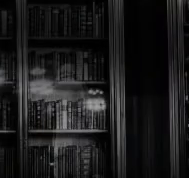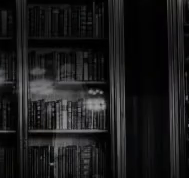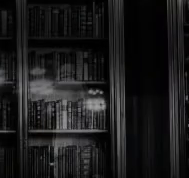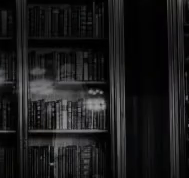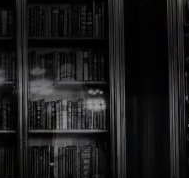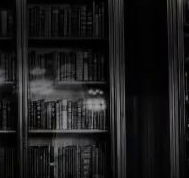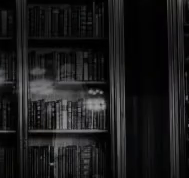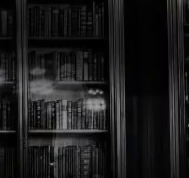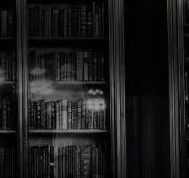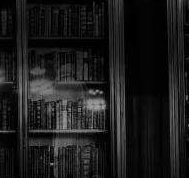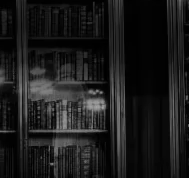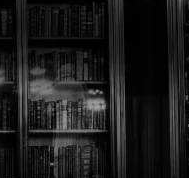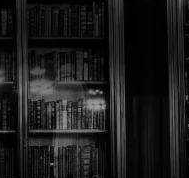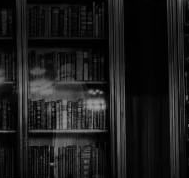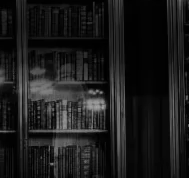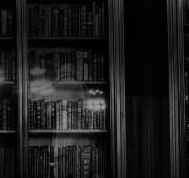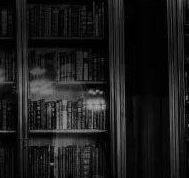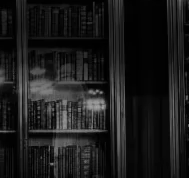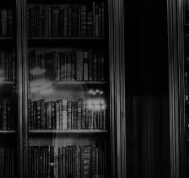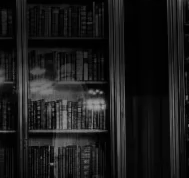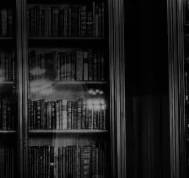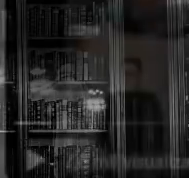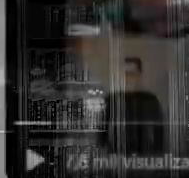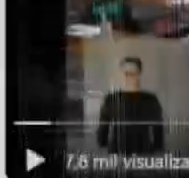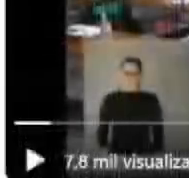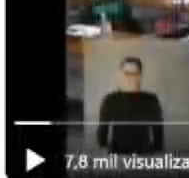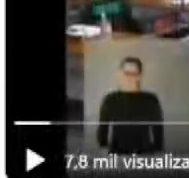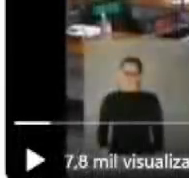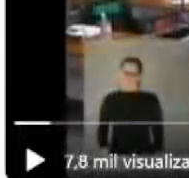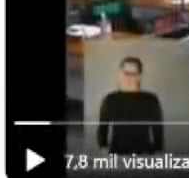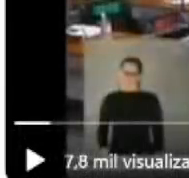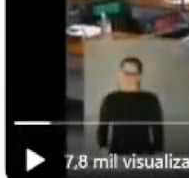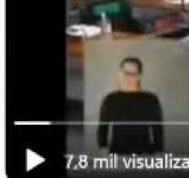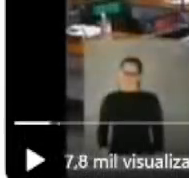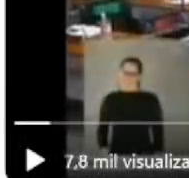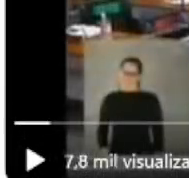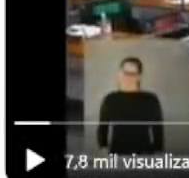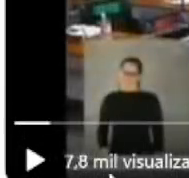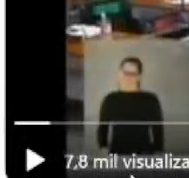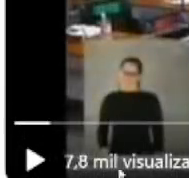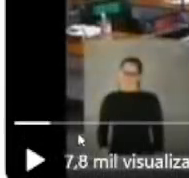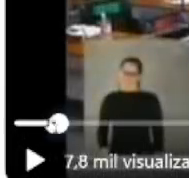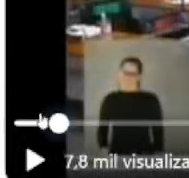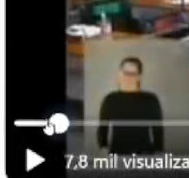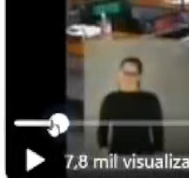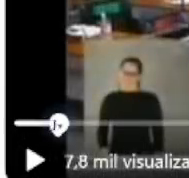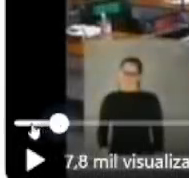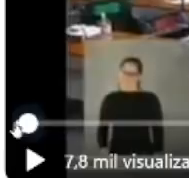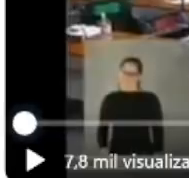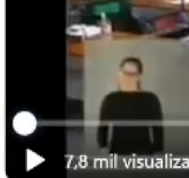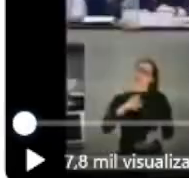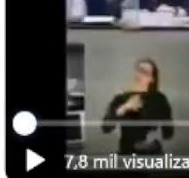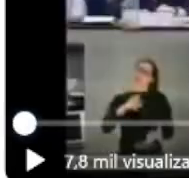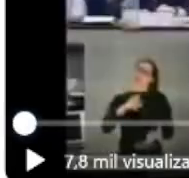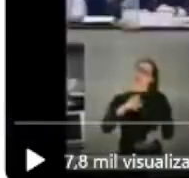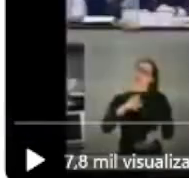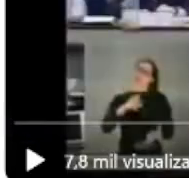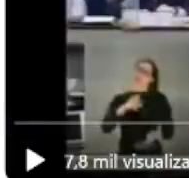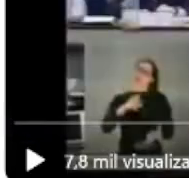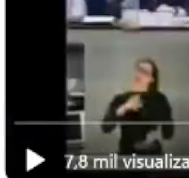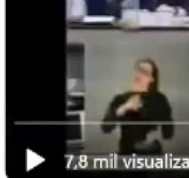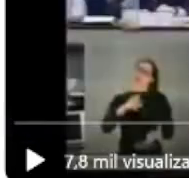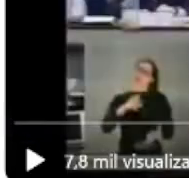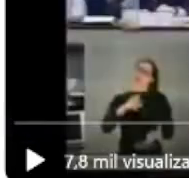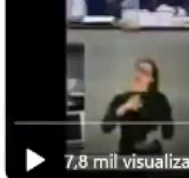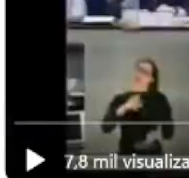o que foi dito. Vejam só. Vamos voltar aqui para o Twitter. Vamos dar play. E no início,